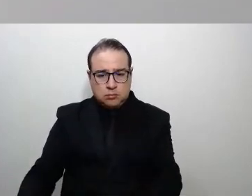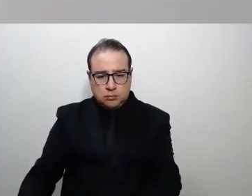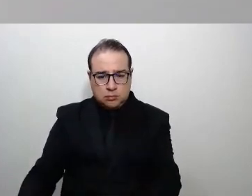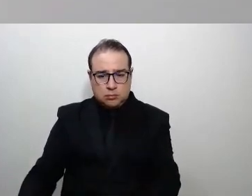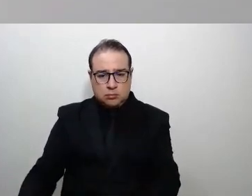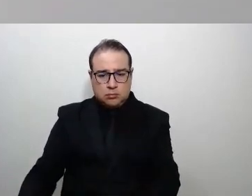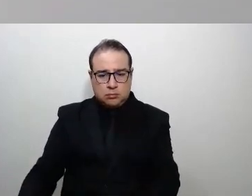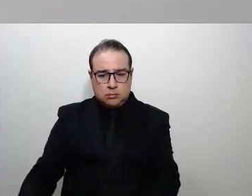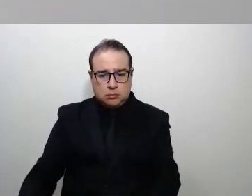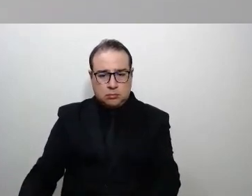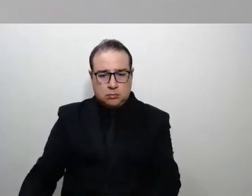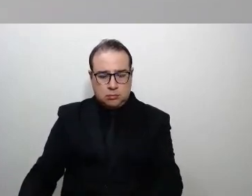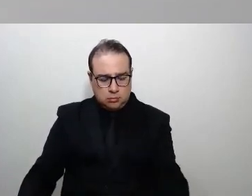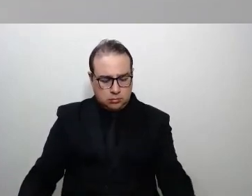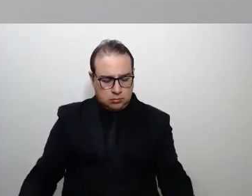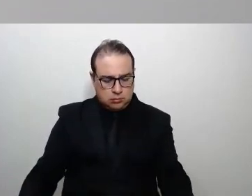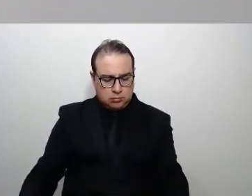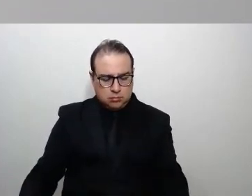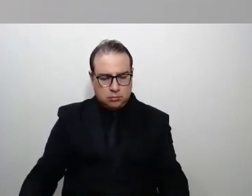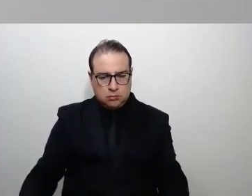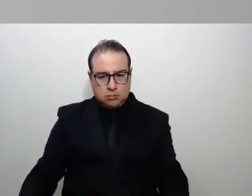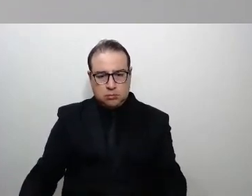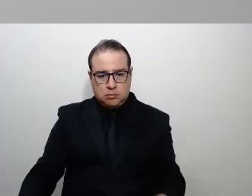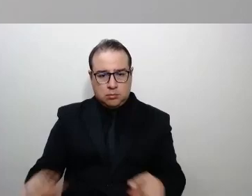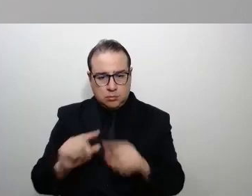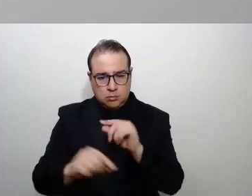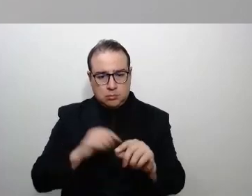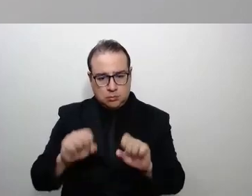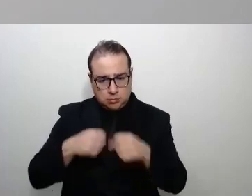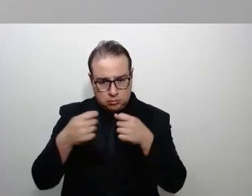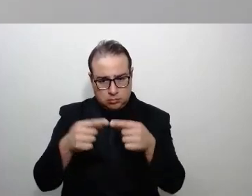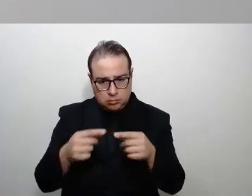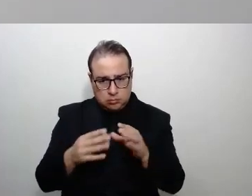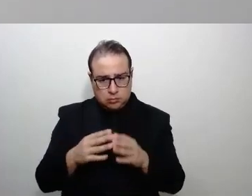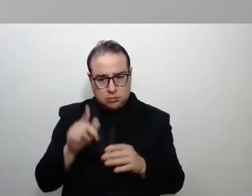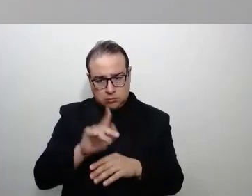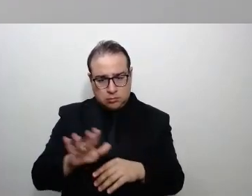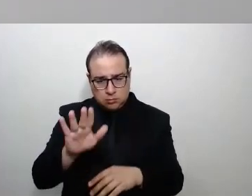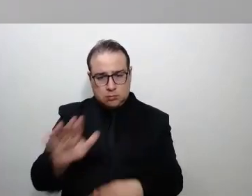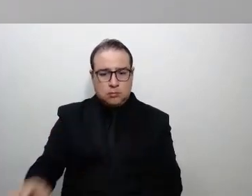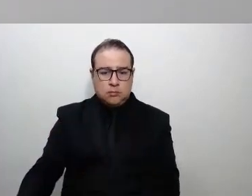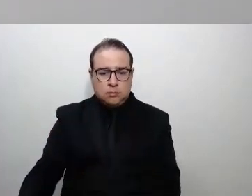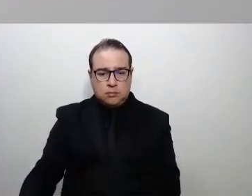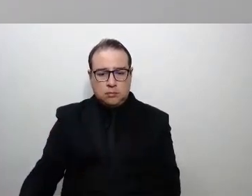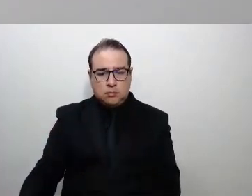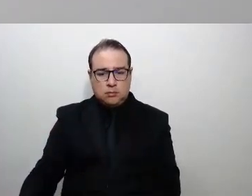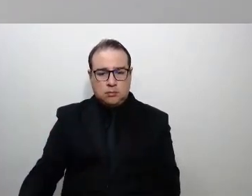justamente montarmos porque aqui o defensor público geral né